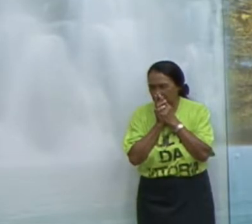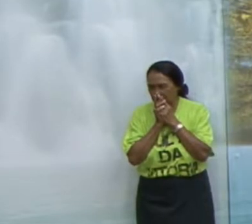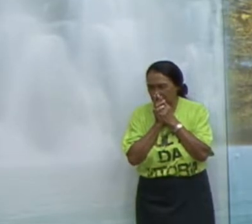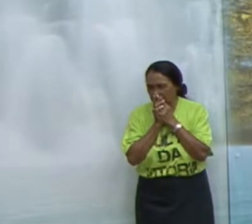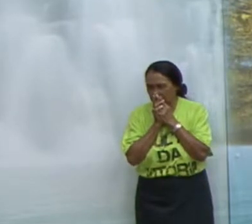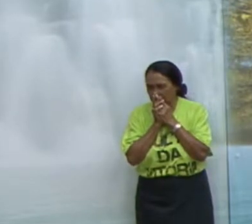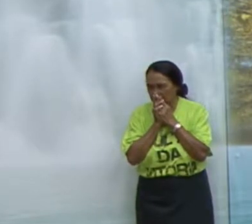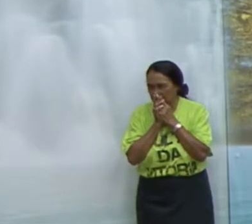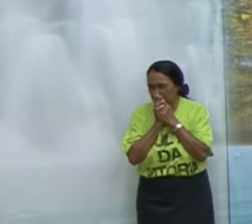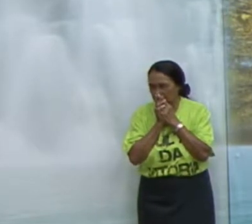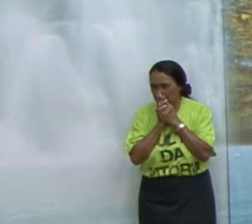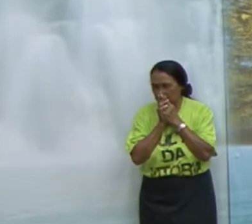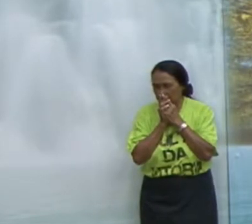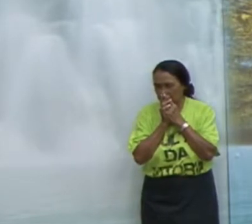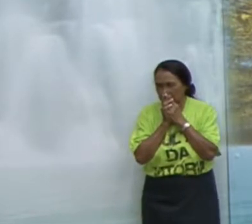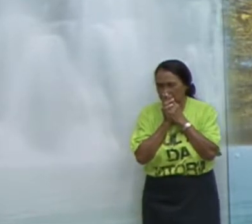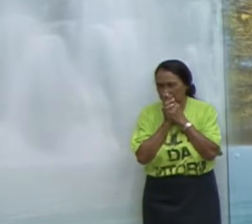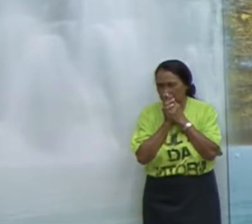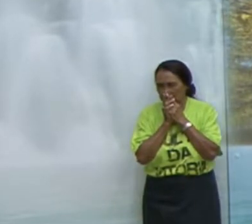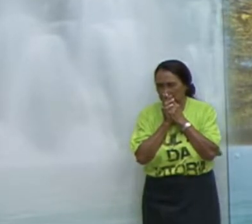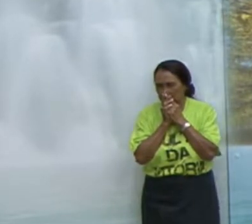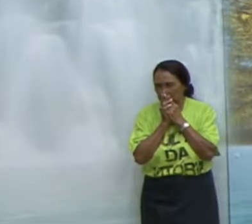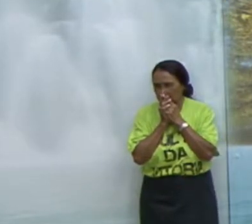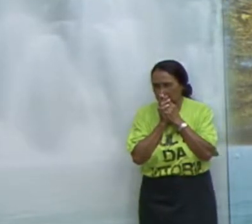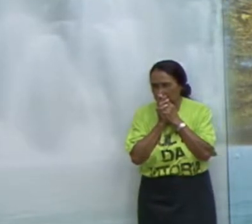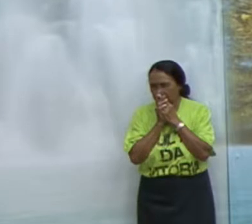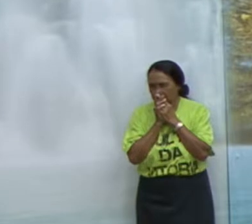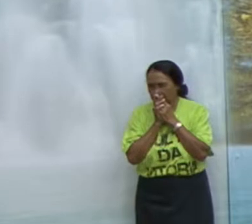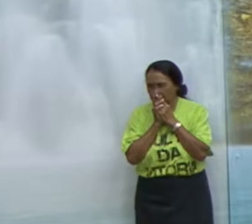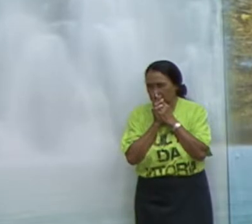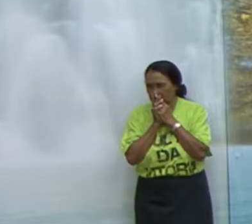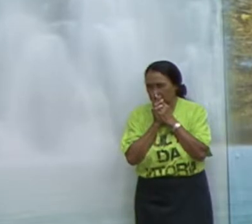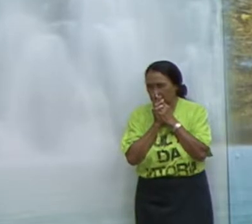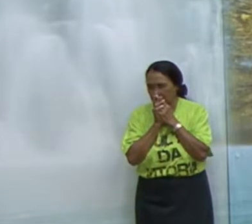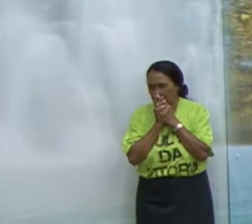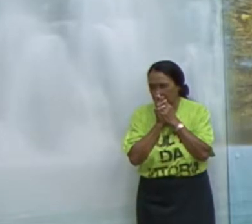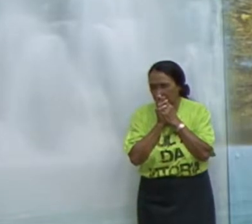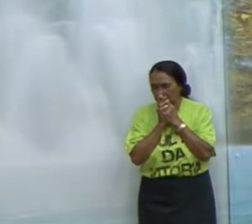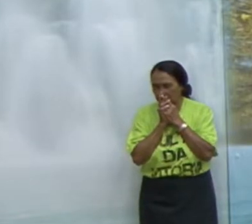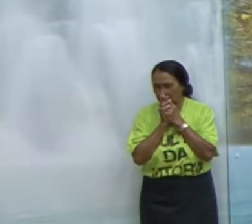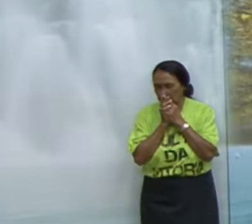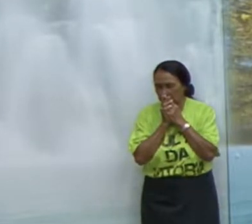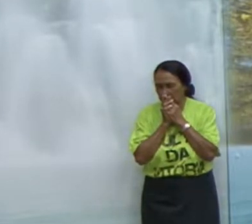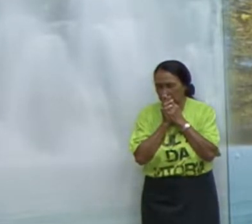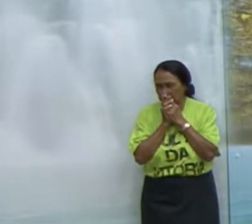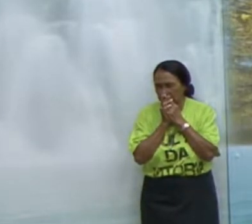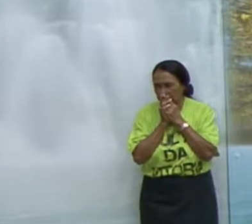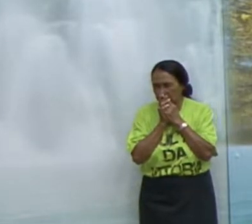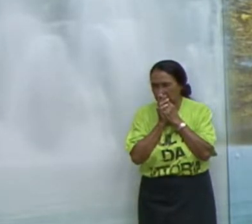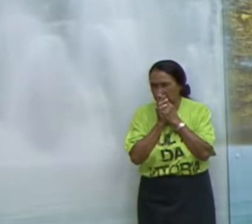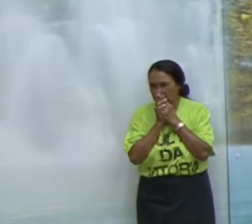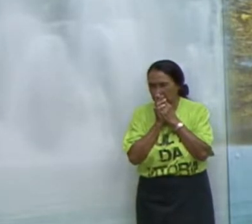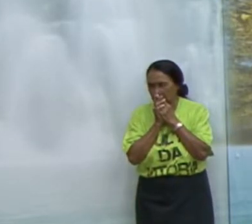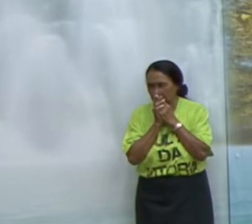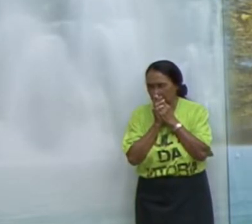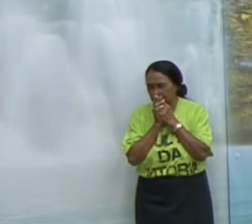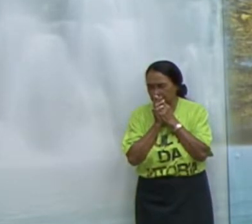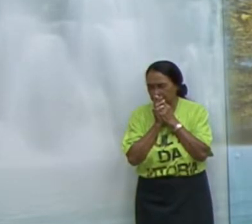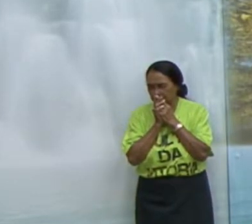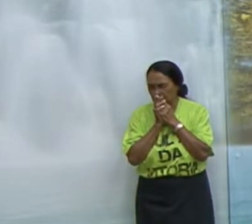Se não está havendo mudança, a culpa é nossa, porque a Bíblia está afirmando aqui: e esses